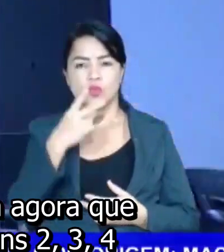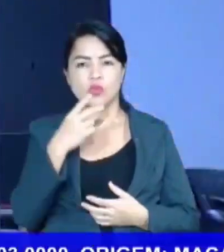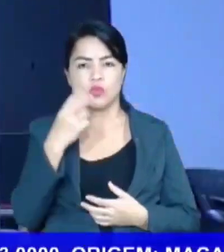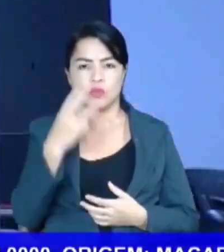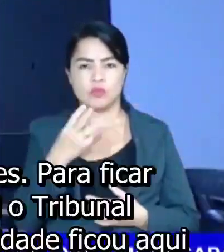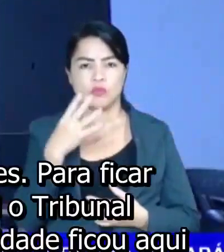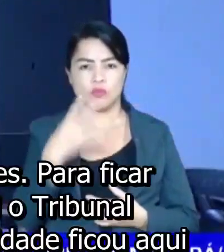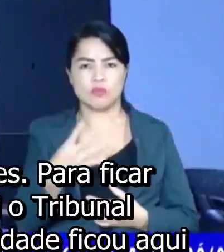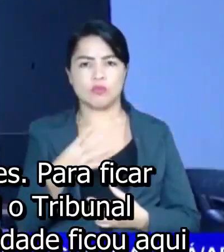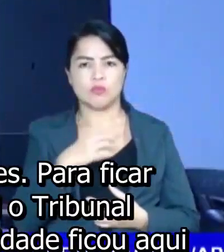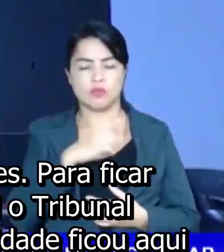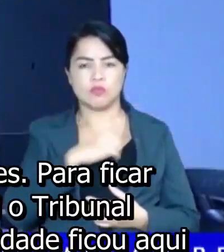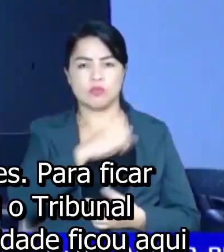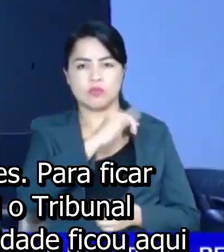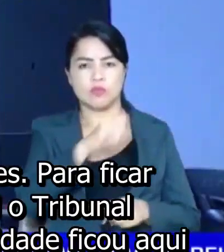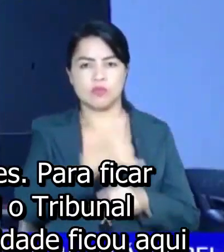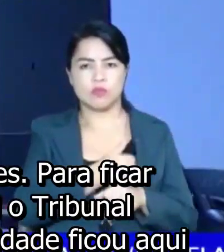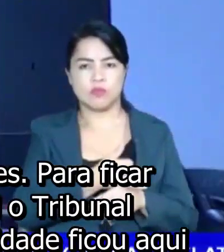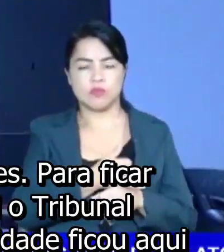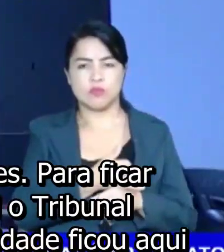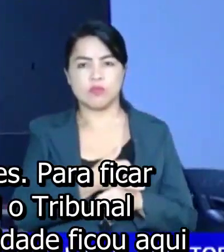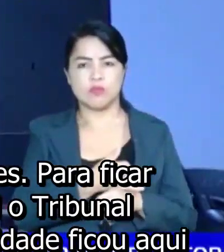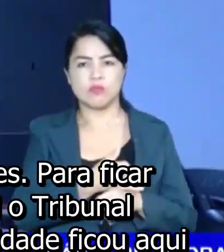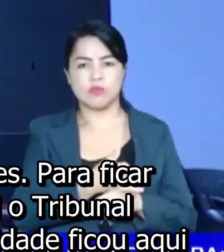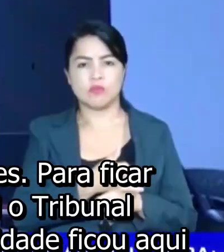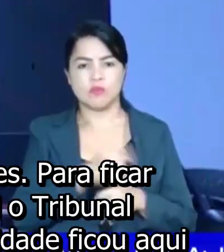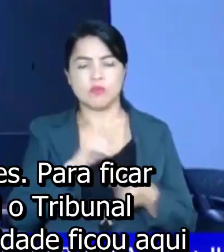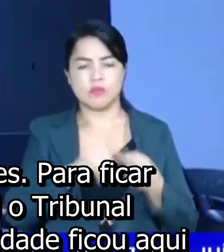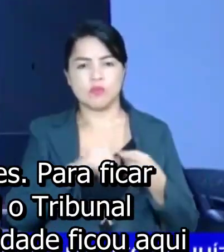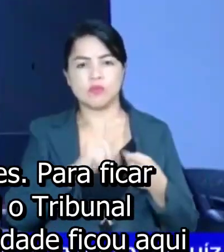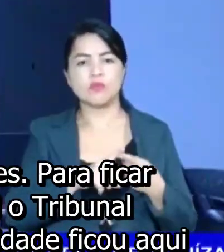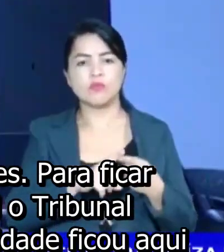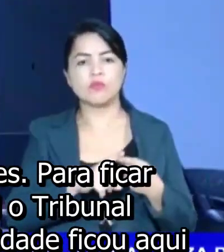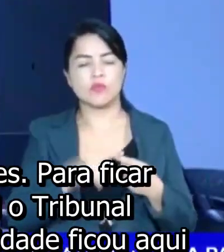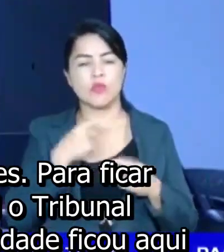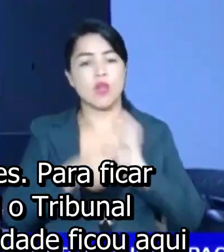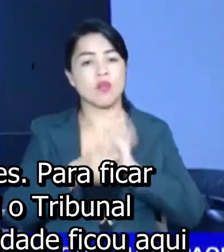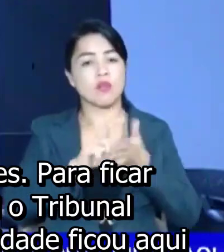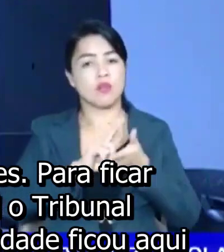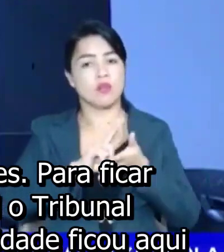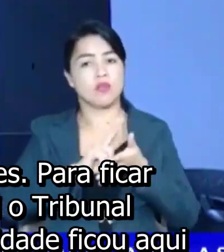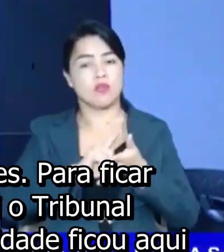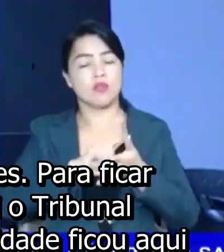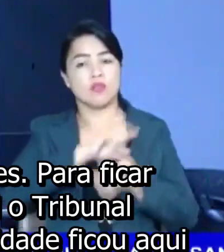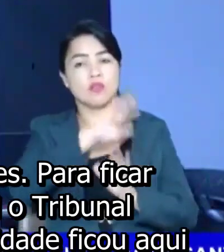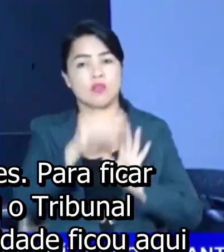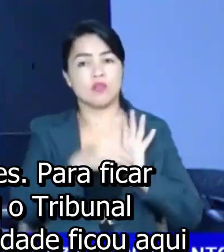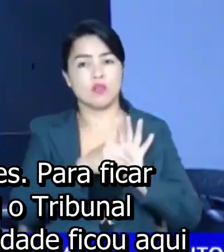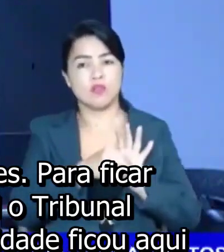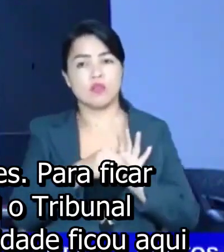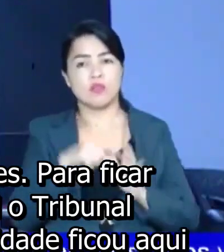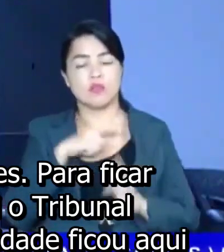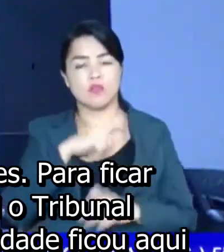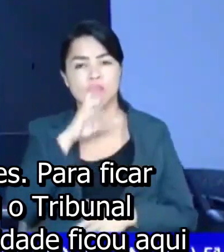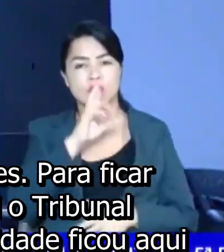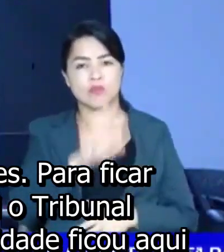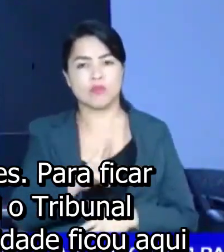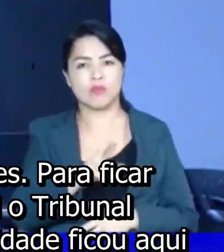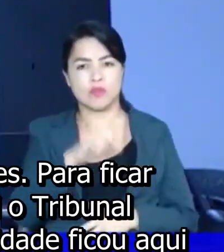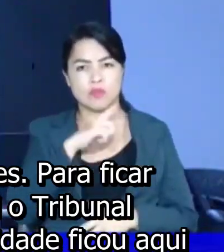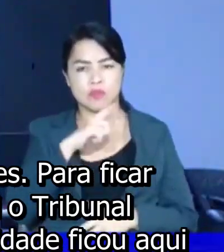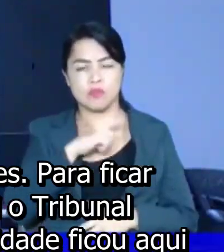e 4. Em sua mesa, o desembargador João Lages folheando os papéis dispostos em cima da mesa. O